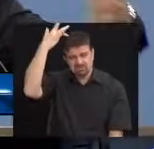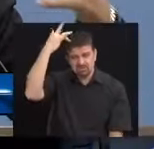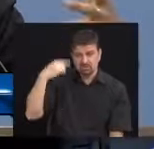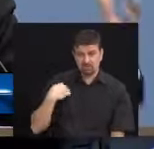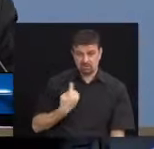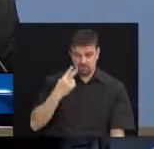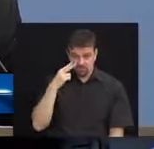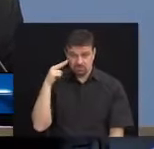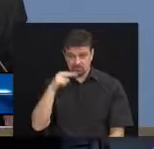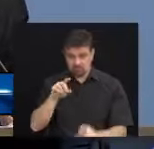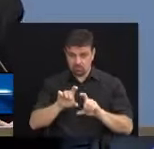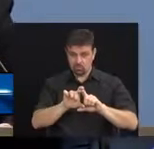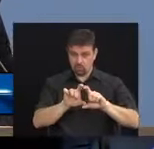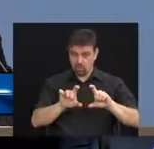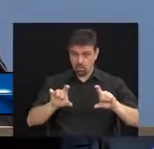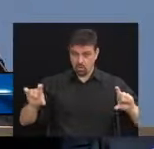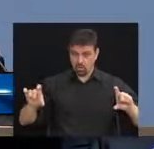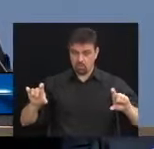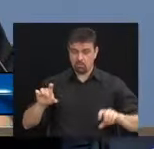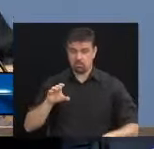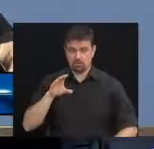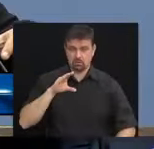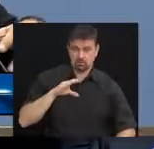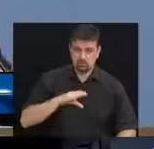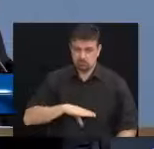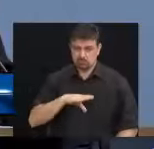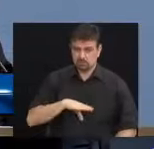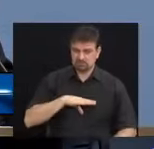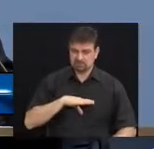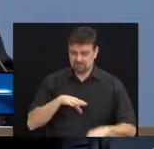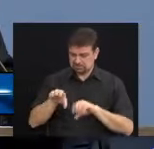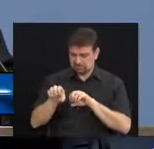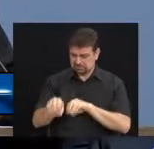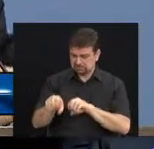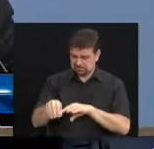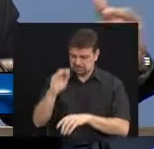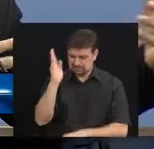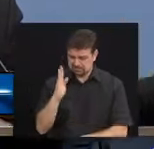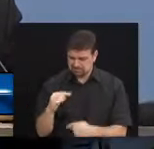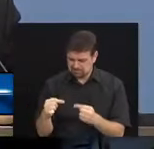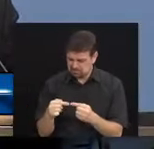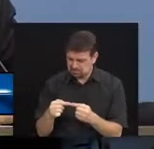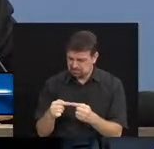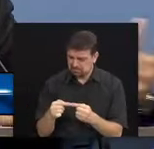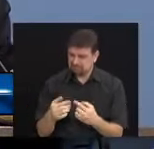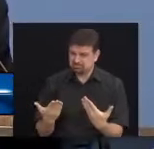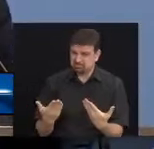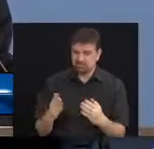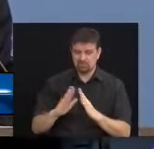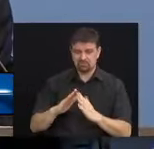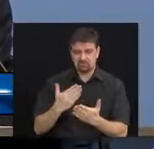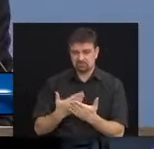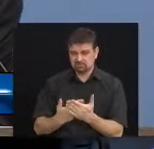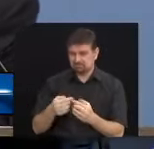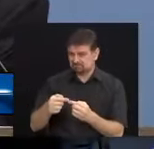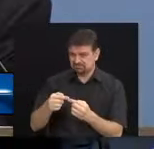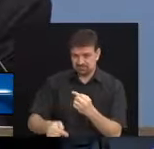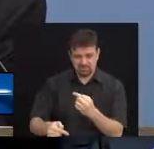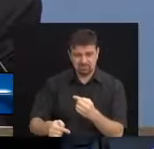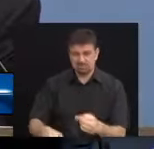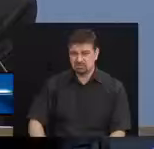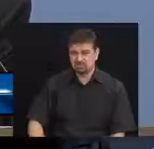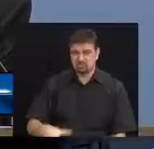as estruturas da escola não condiz com esses tipos de slogan. É